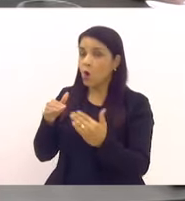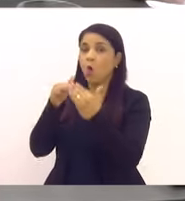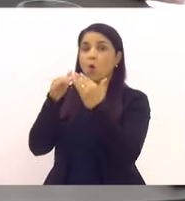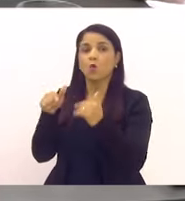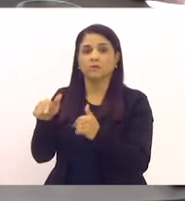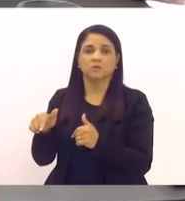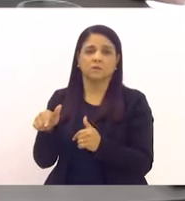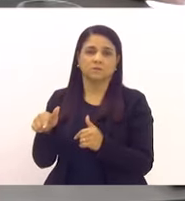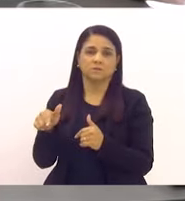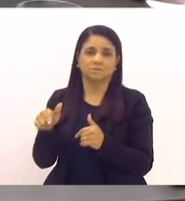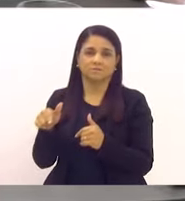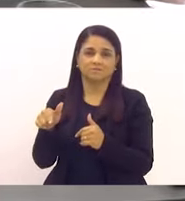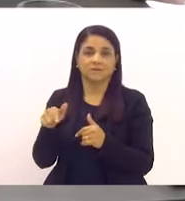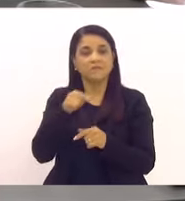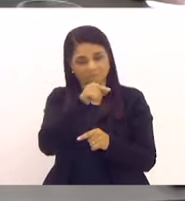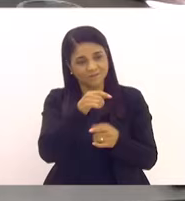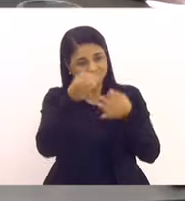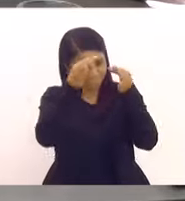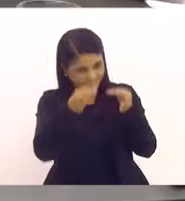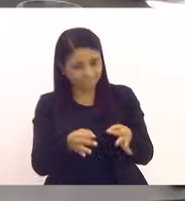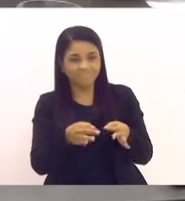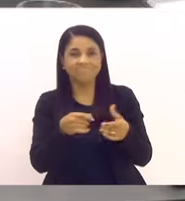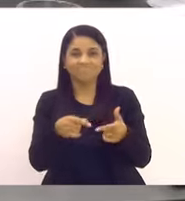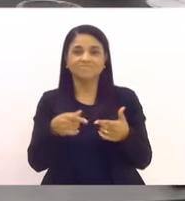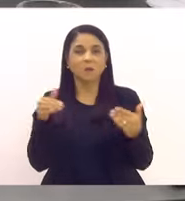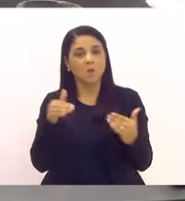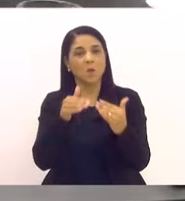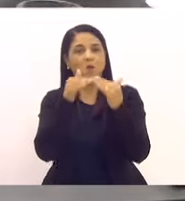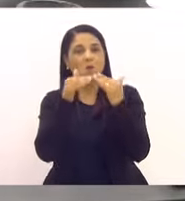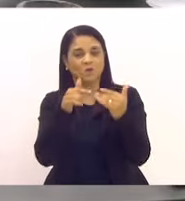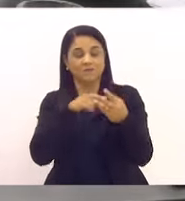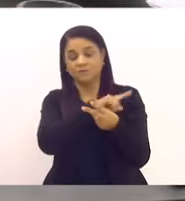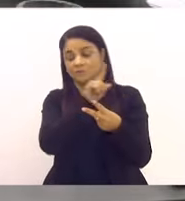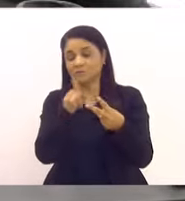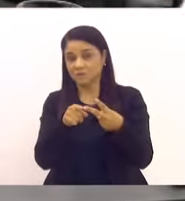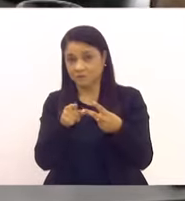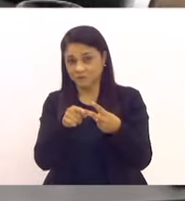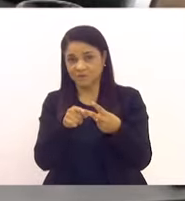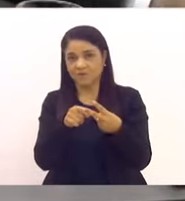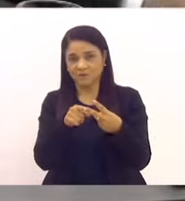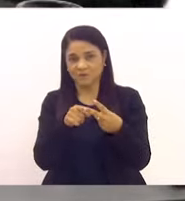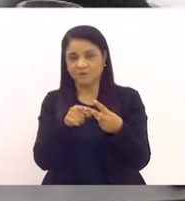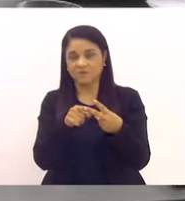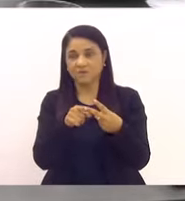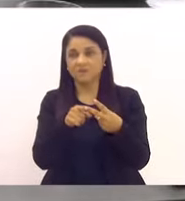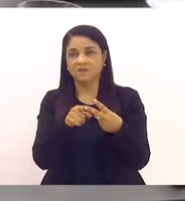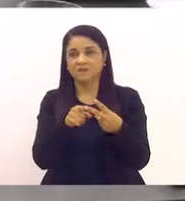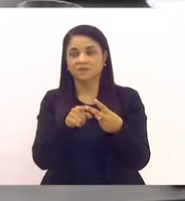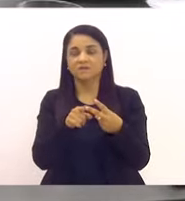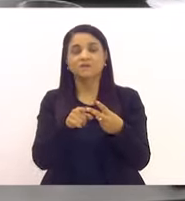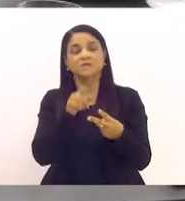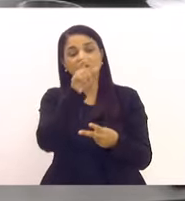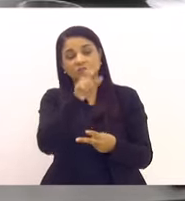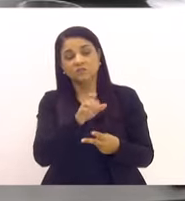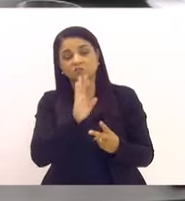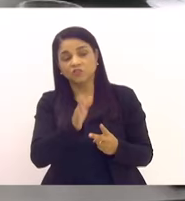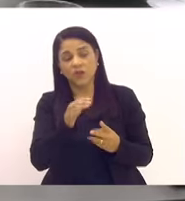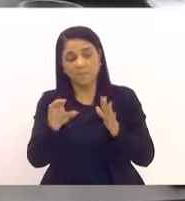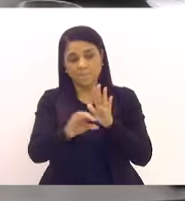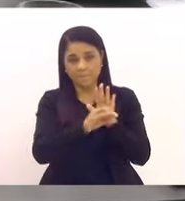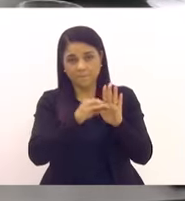momento, reafirmou isso. Esse é o primeiro ponto. O segundo ponto é que Vossa Excelência já tinha apresentado esse